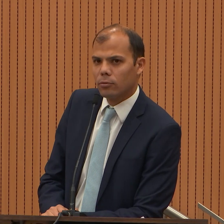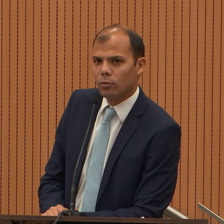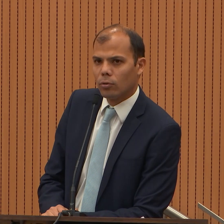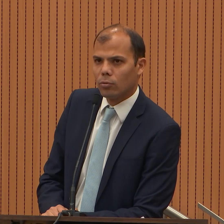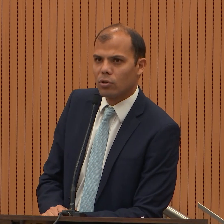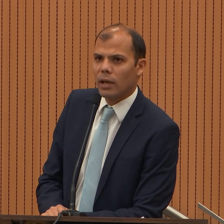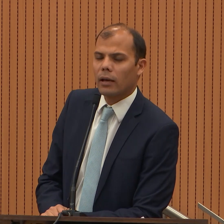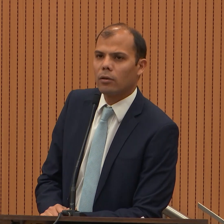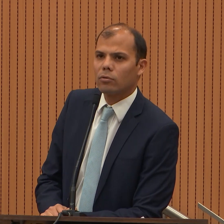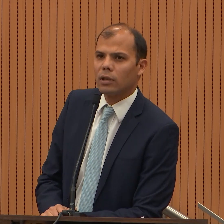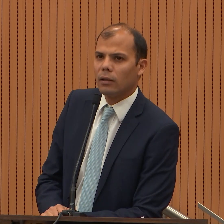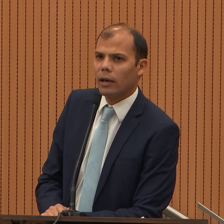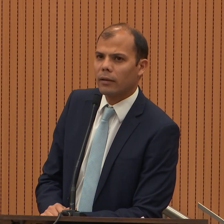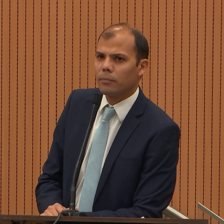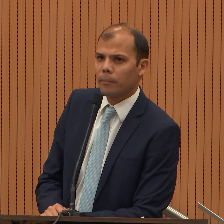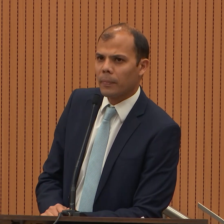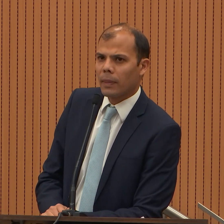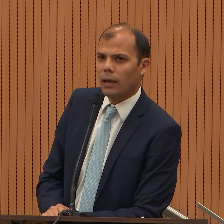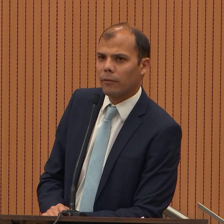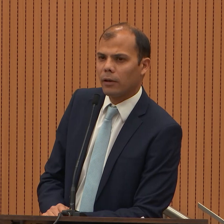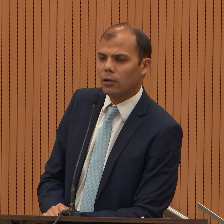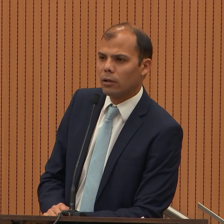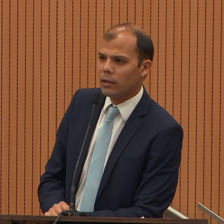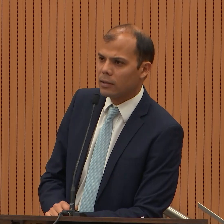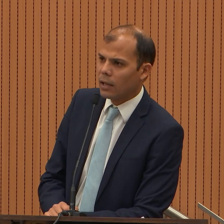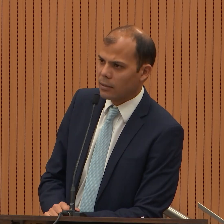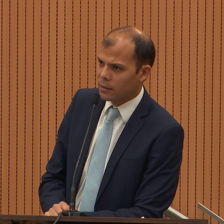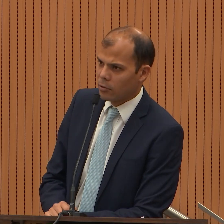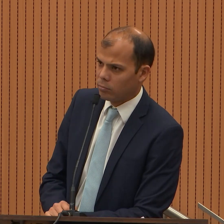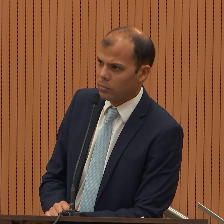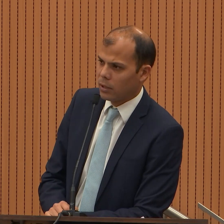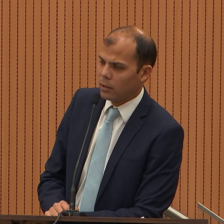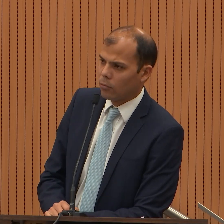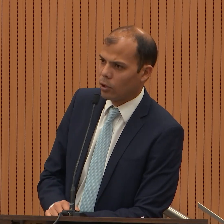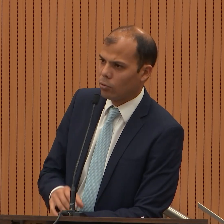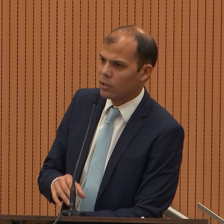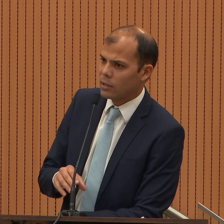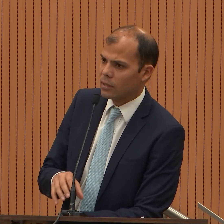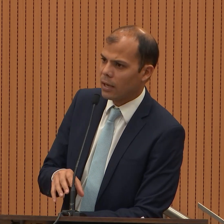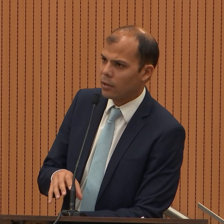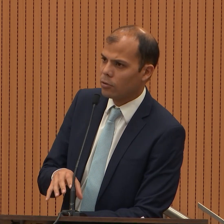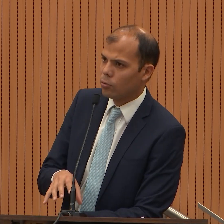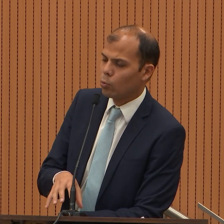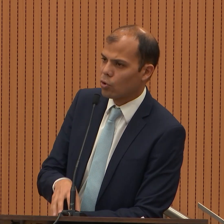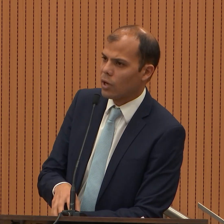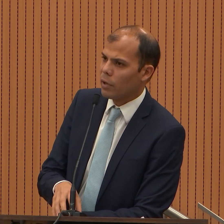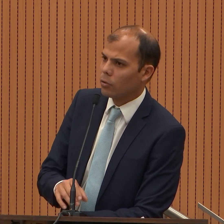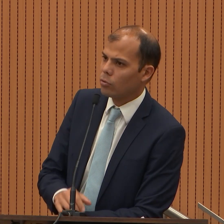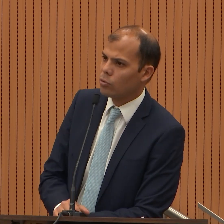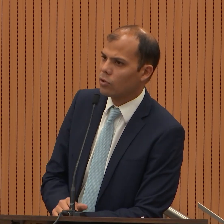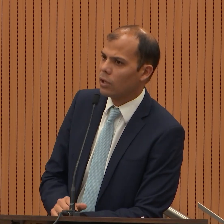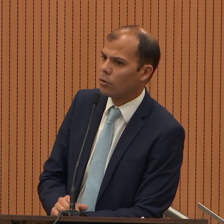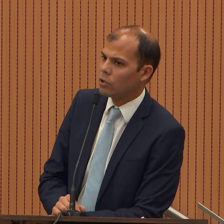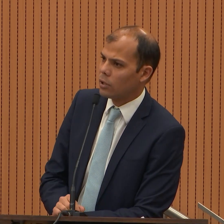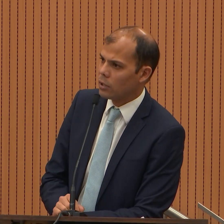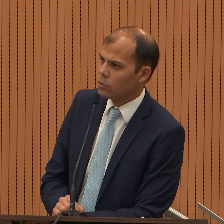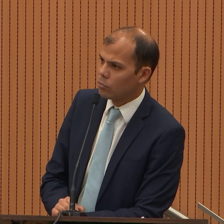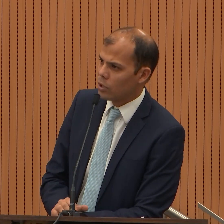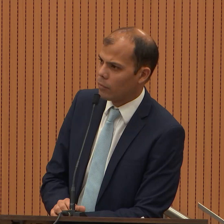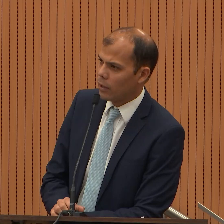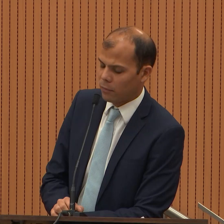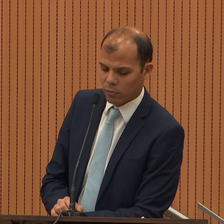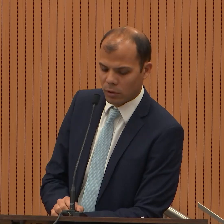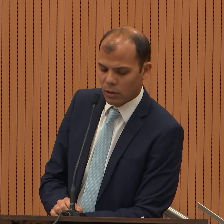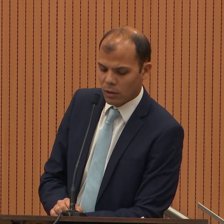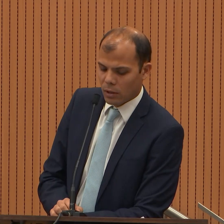técnica dos técnicos da INDEC, é feita a instalação, quando necessária, de um cruzamento de um sinal de trânsito,